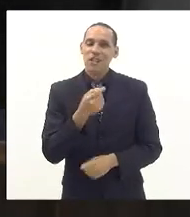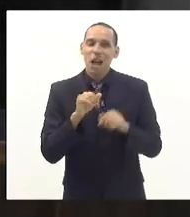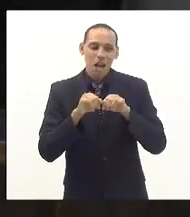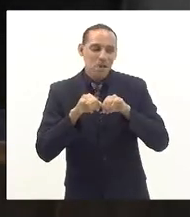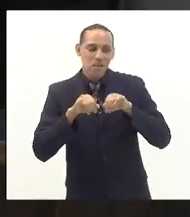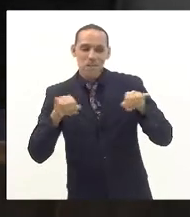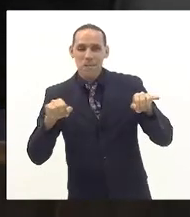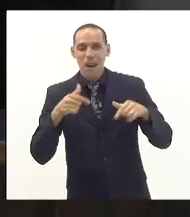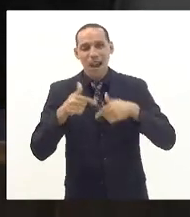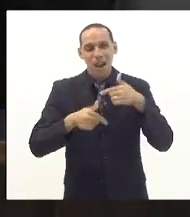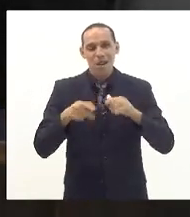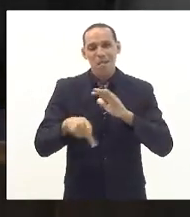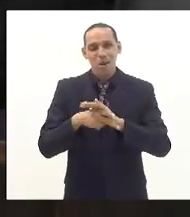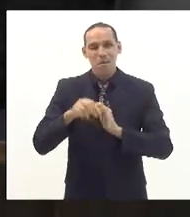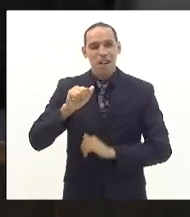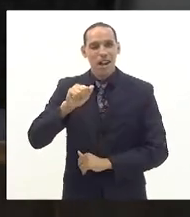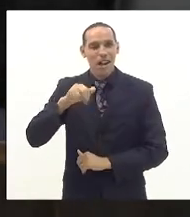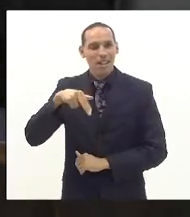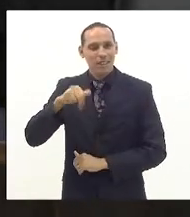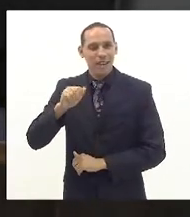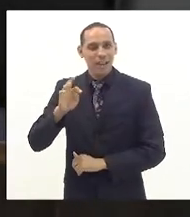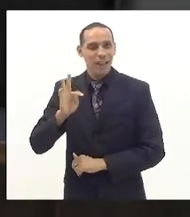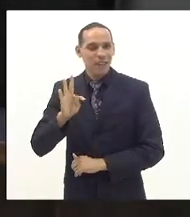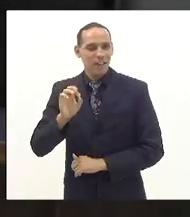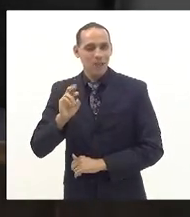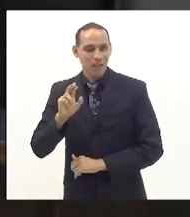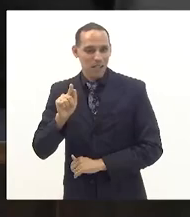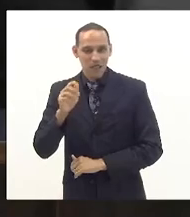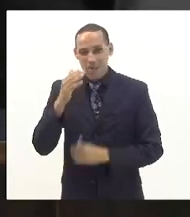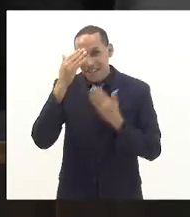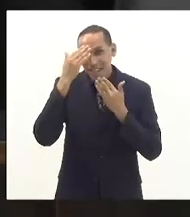divulgar o trabalho da Anatorg. Valeu, obrigada.